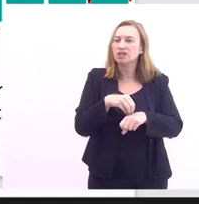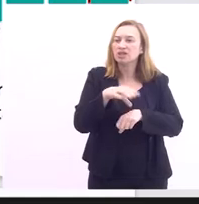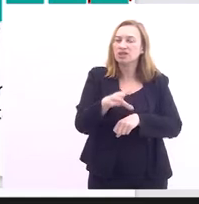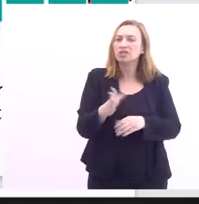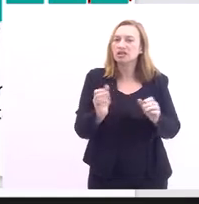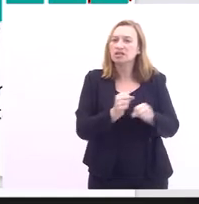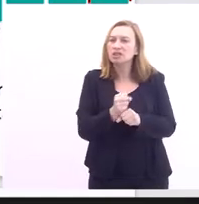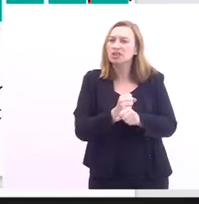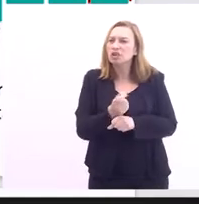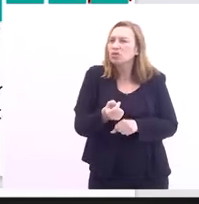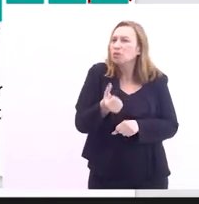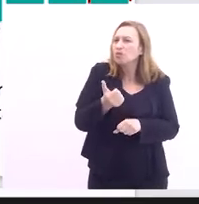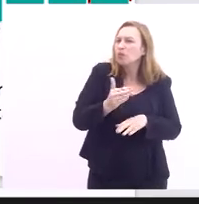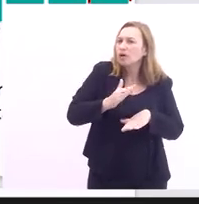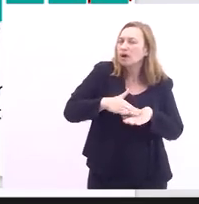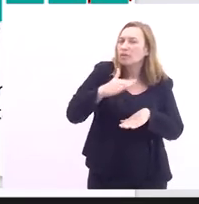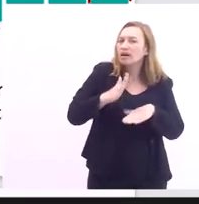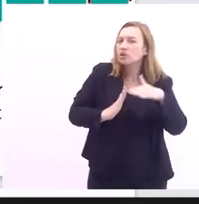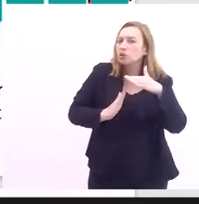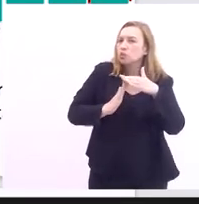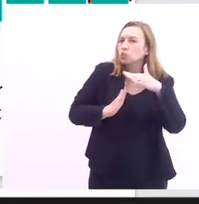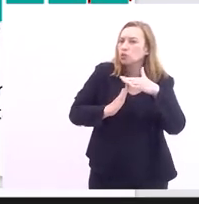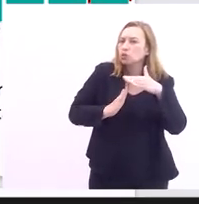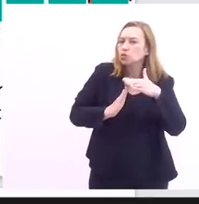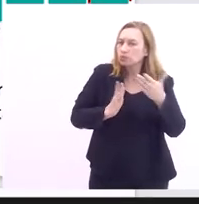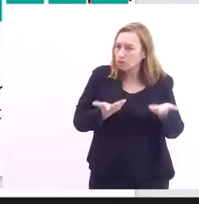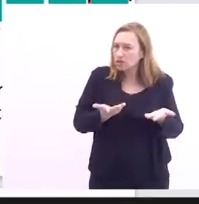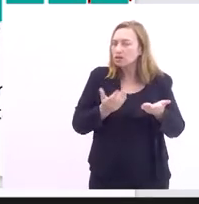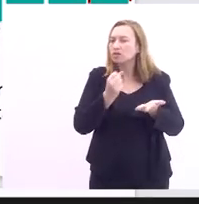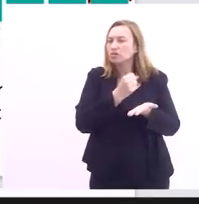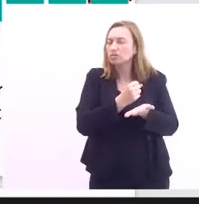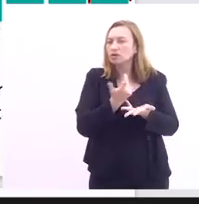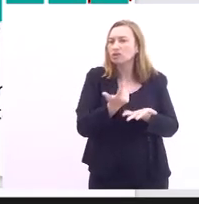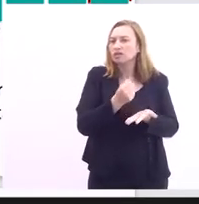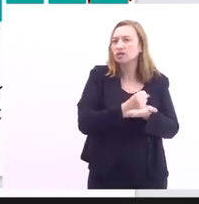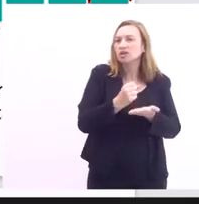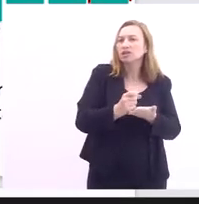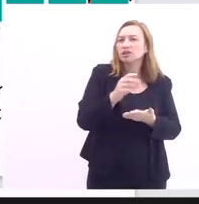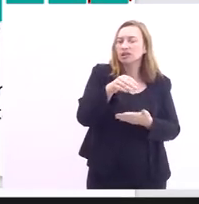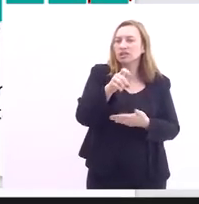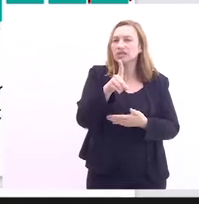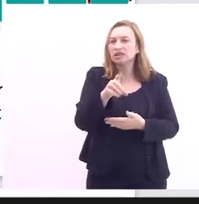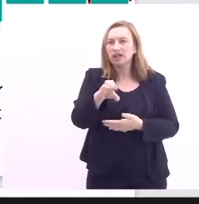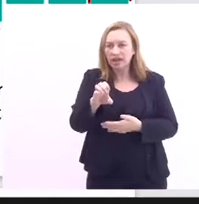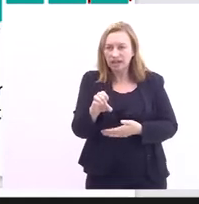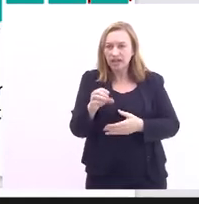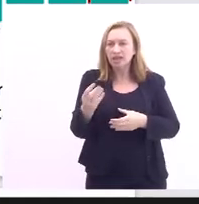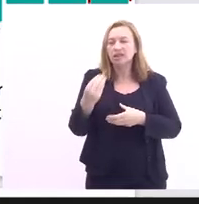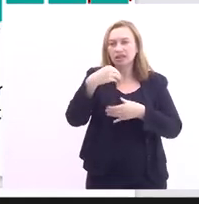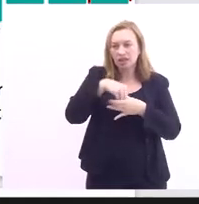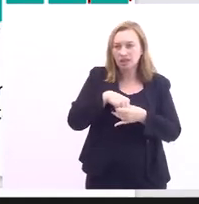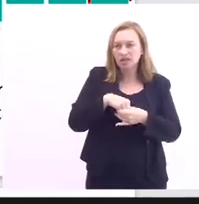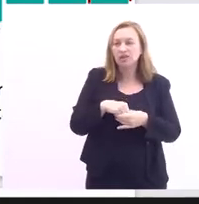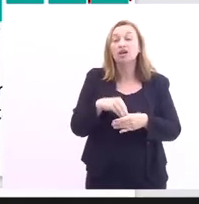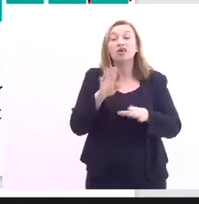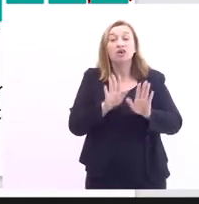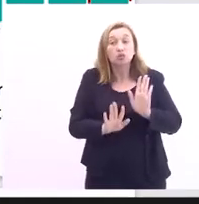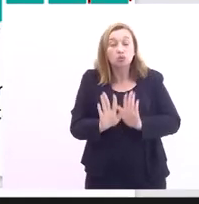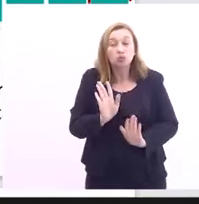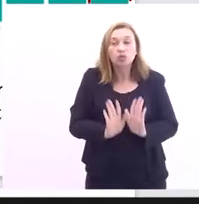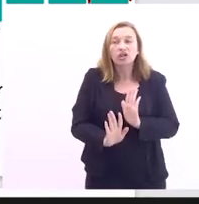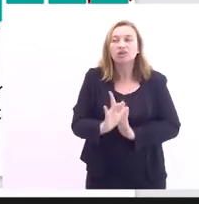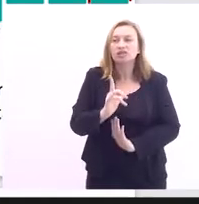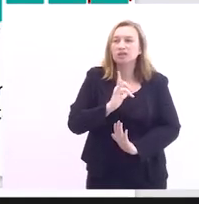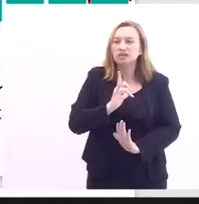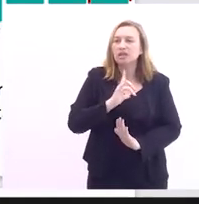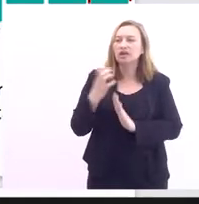um pouquinho acima do limite contratual de DEC interno. Então, inspira muitos cuidados